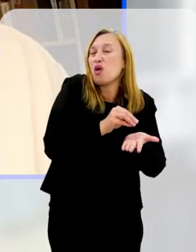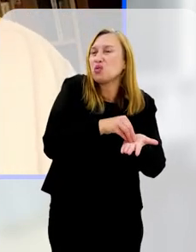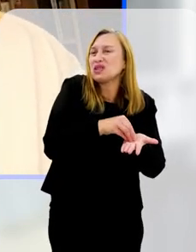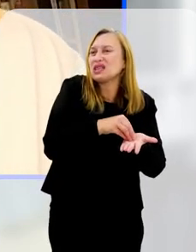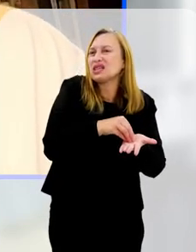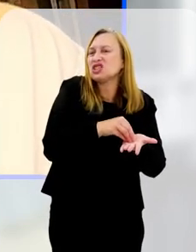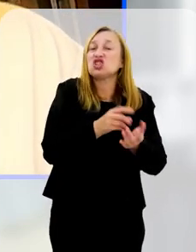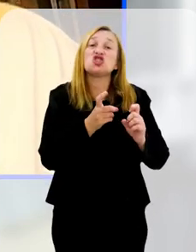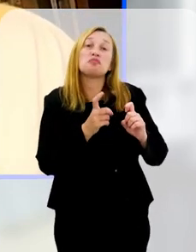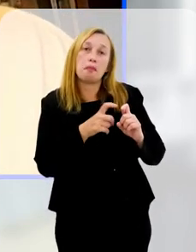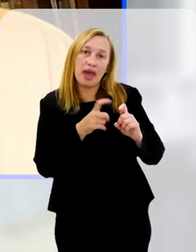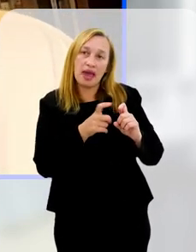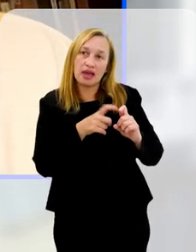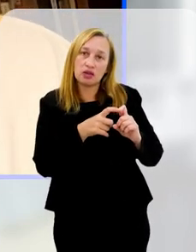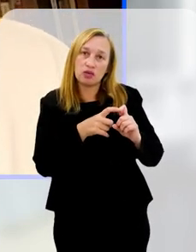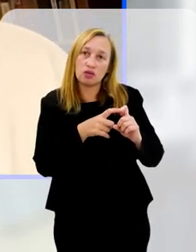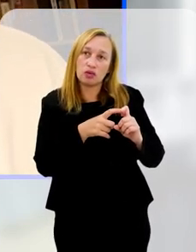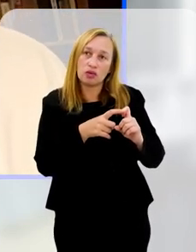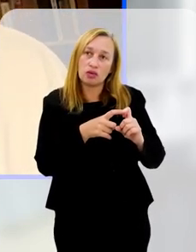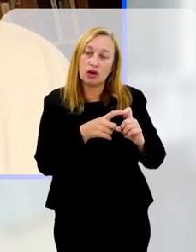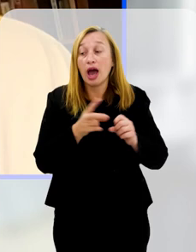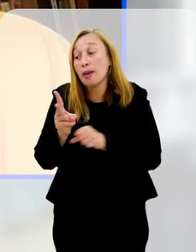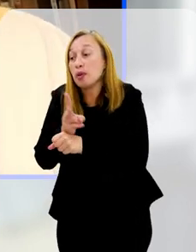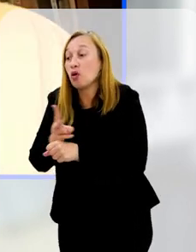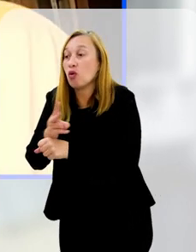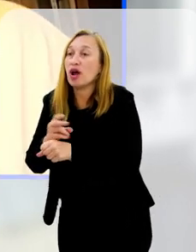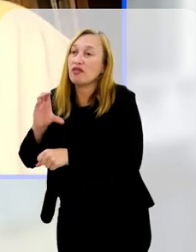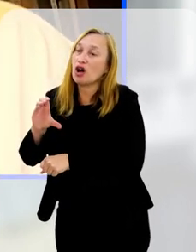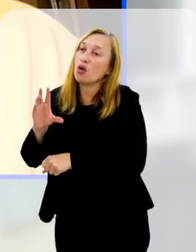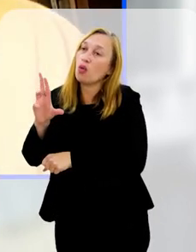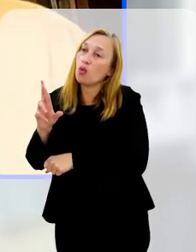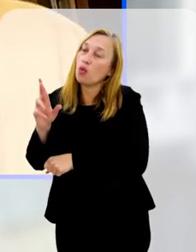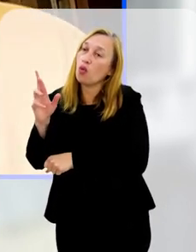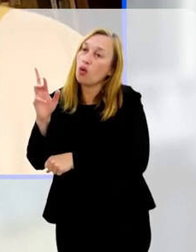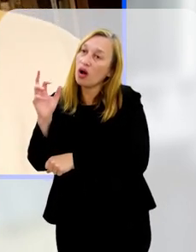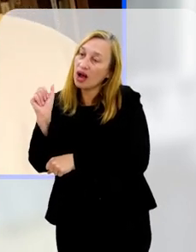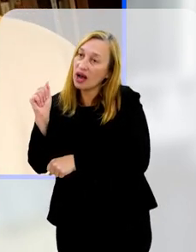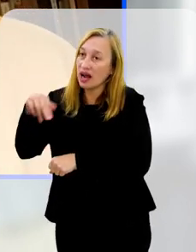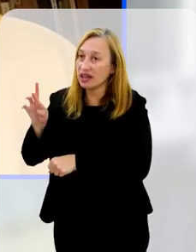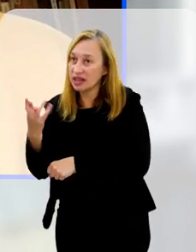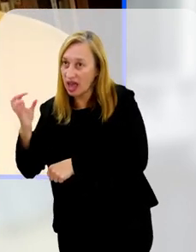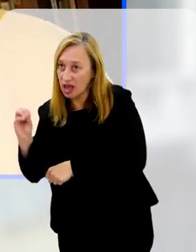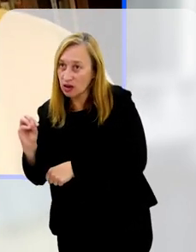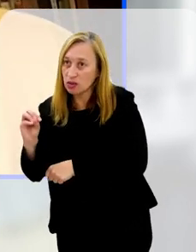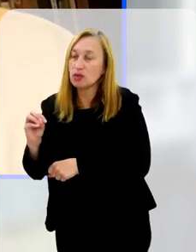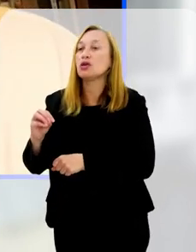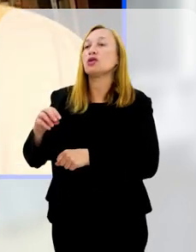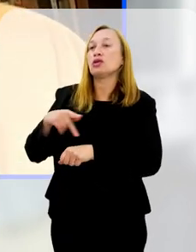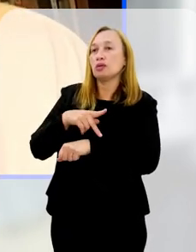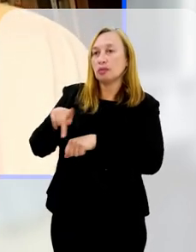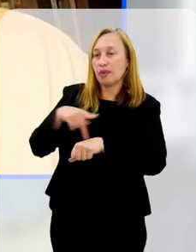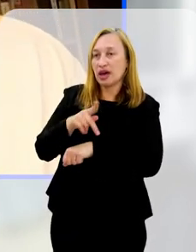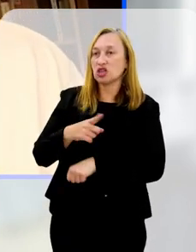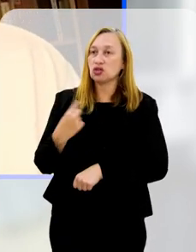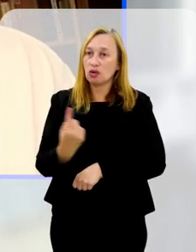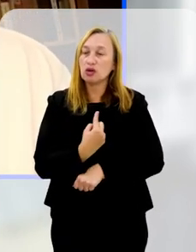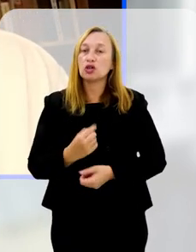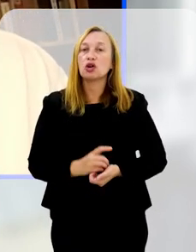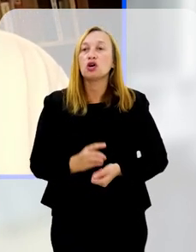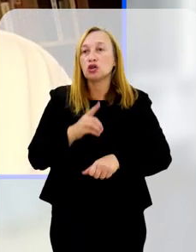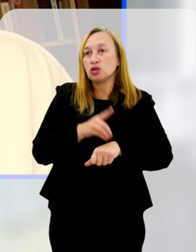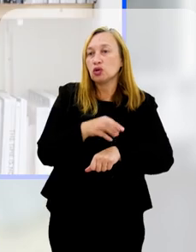de falta de médicos, né, e de saúde pública no nosso país,